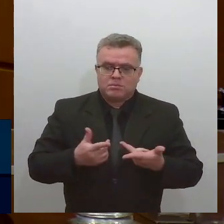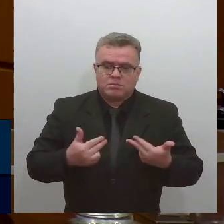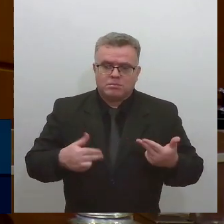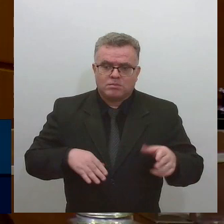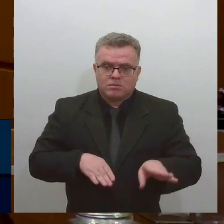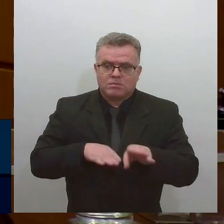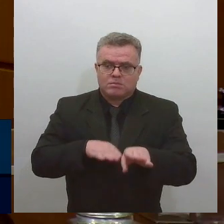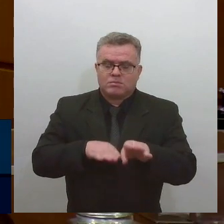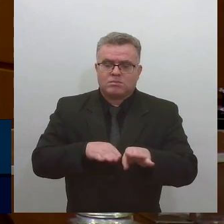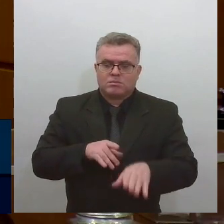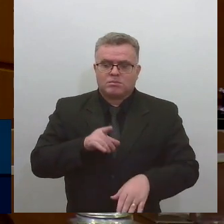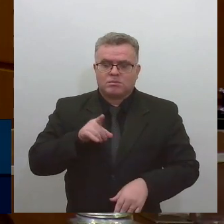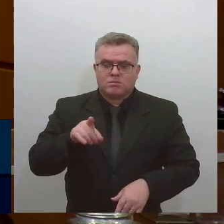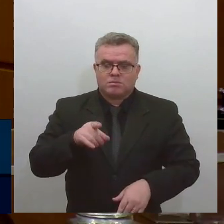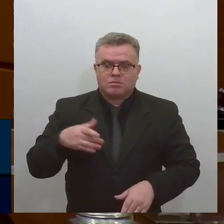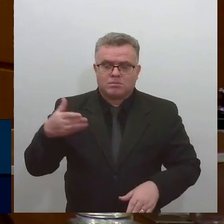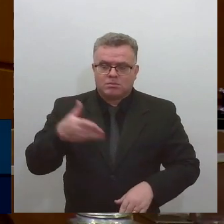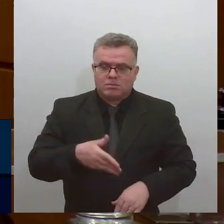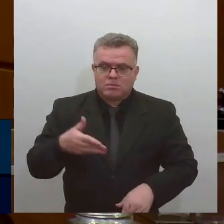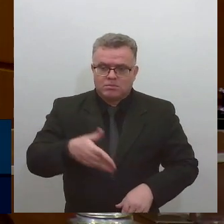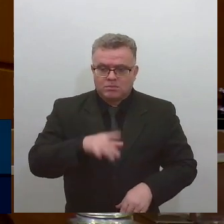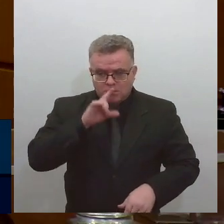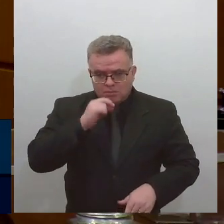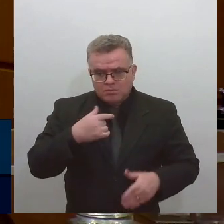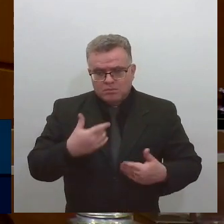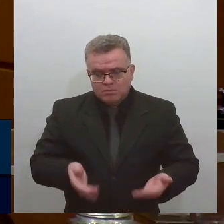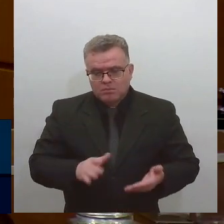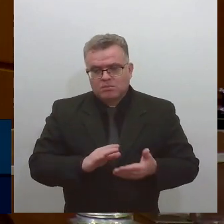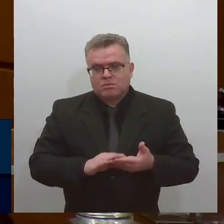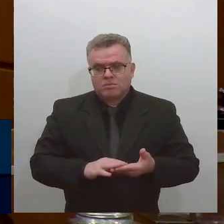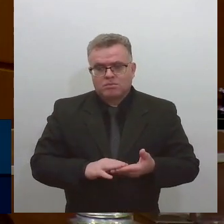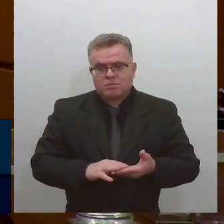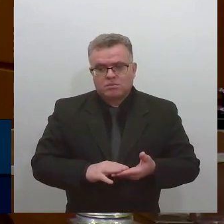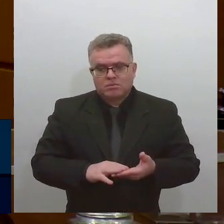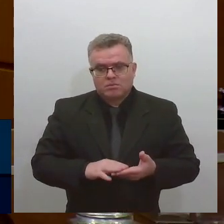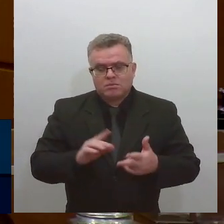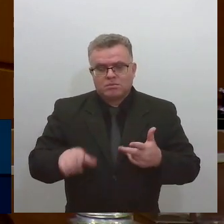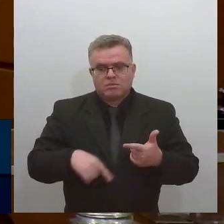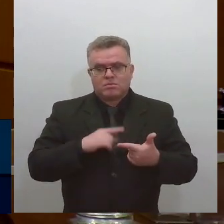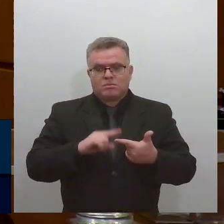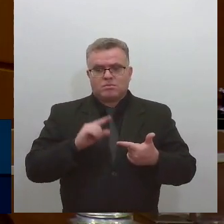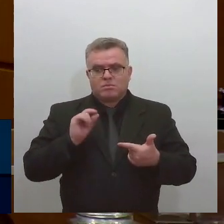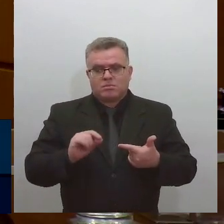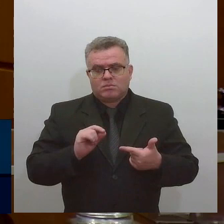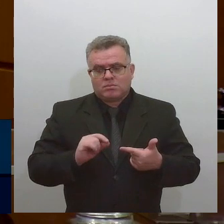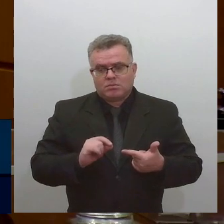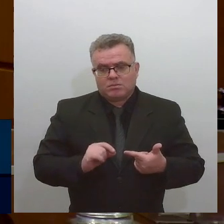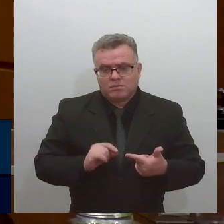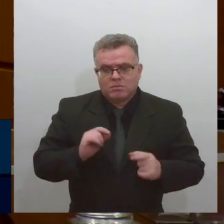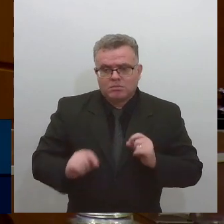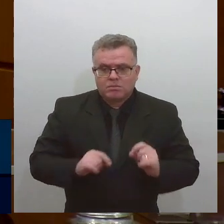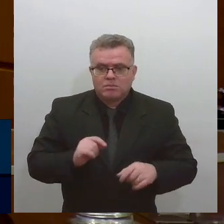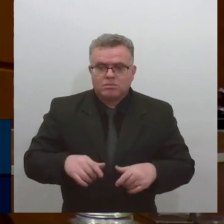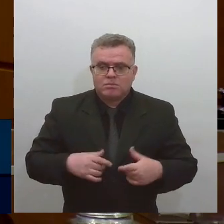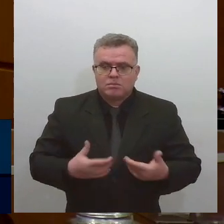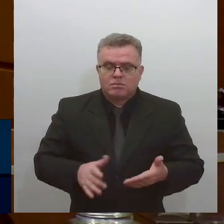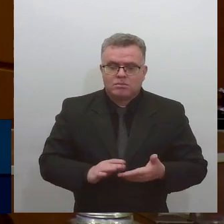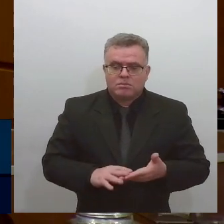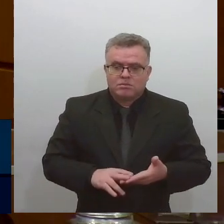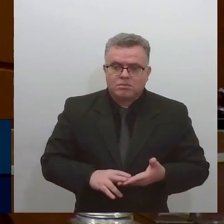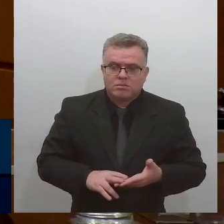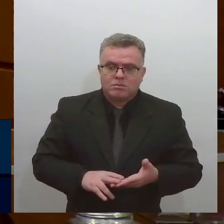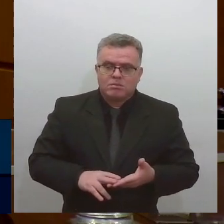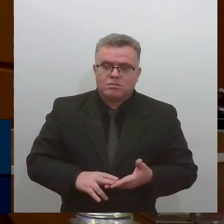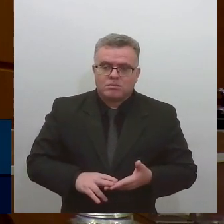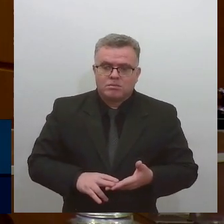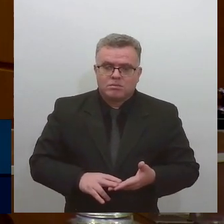e a gente tem a Segunda Etapa desse projeto que que é a segunda etapa desse projeto segunda etapa é da saída de Aracaju da saída